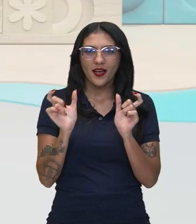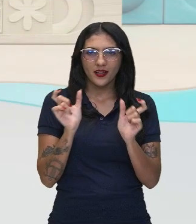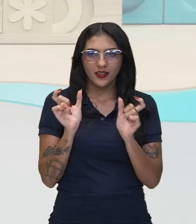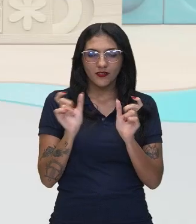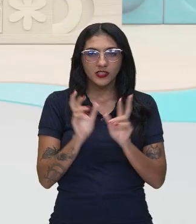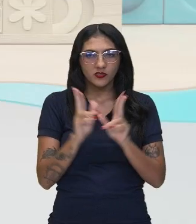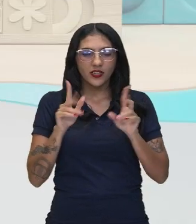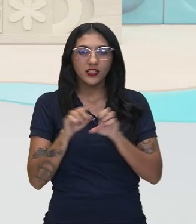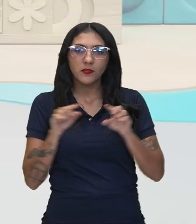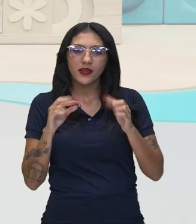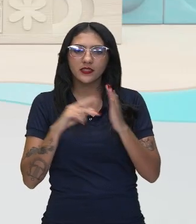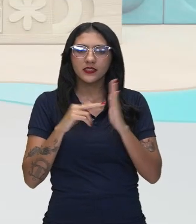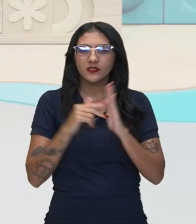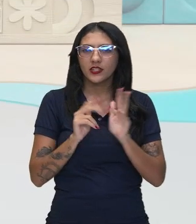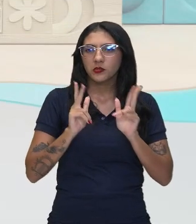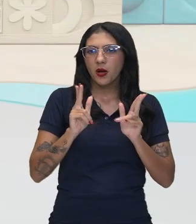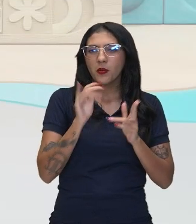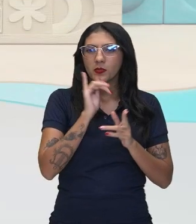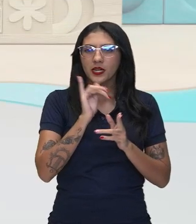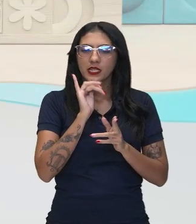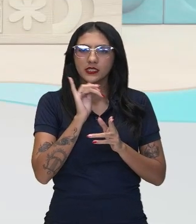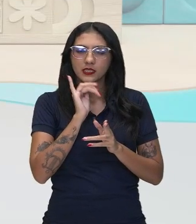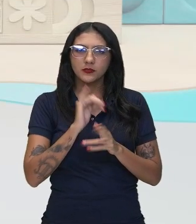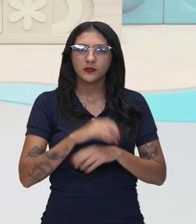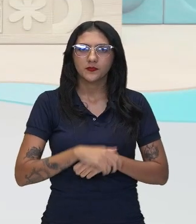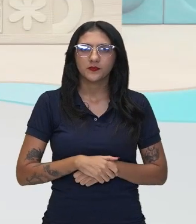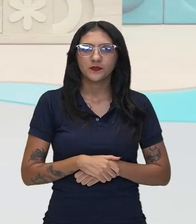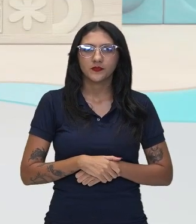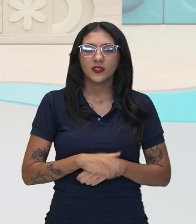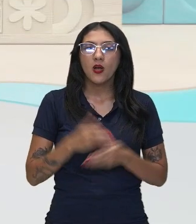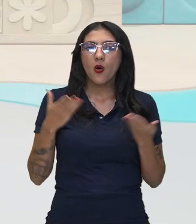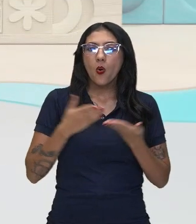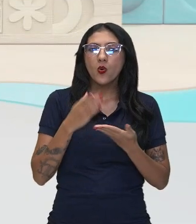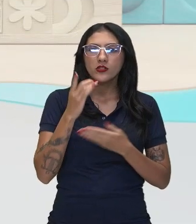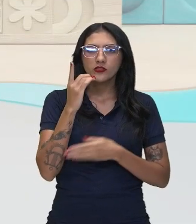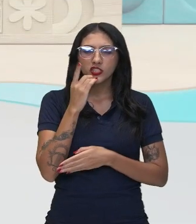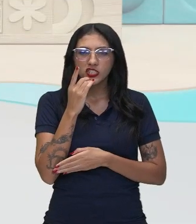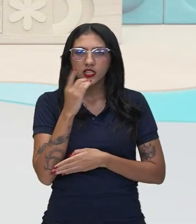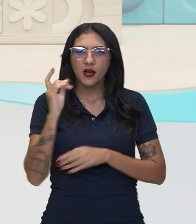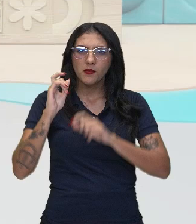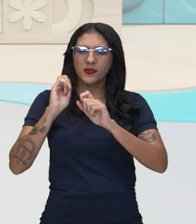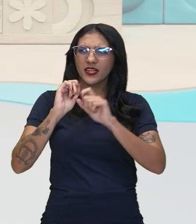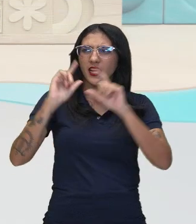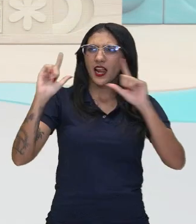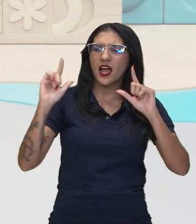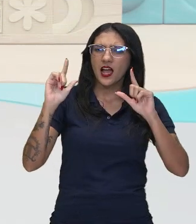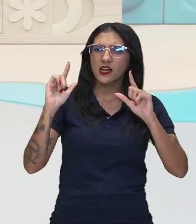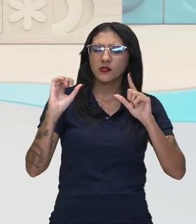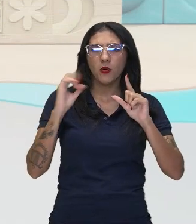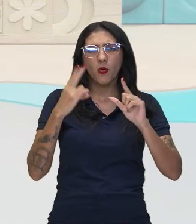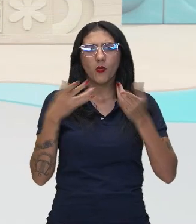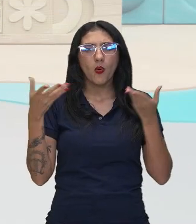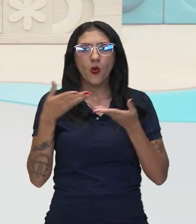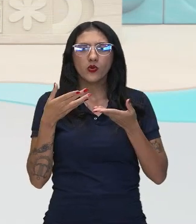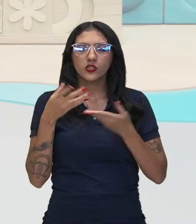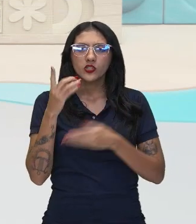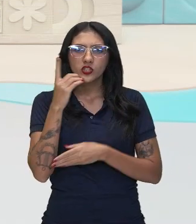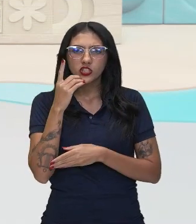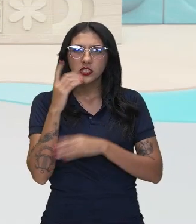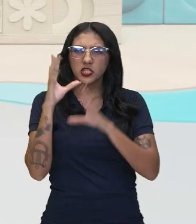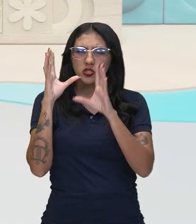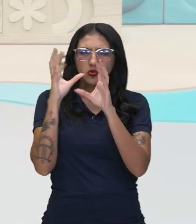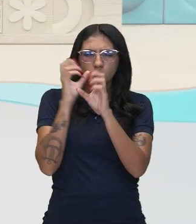está ensolarado, tem o sol, está claro. Se eu digo hoje o dia está escuro, porque está um pouco mais nublado, então eu tenho alteração de